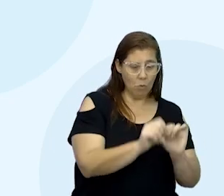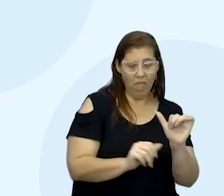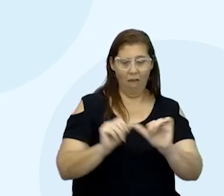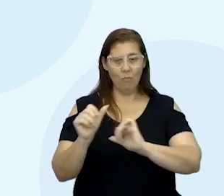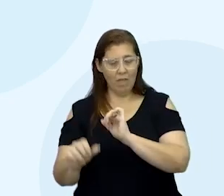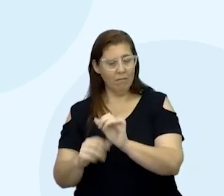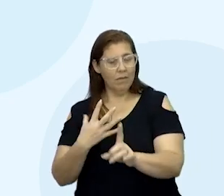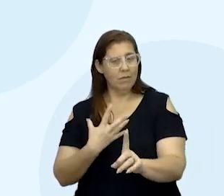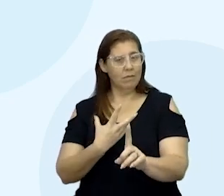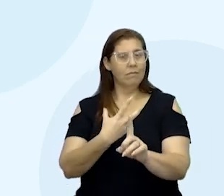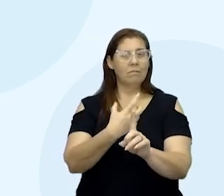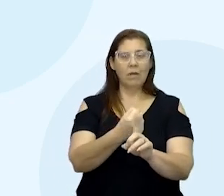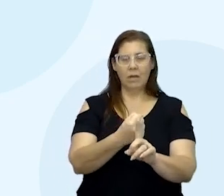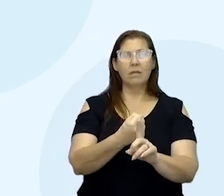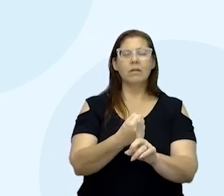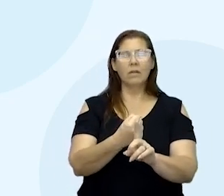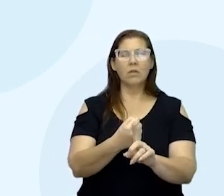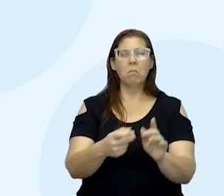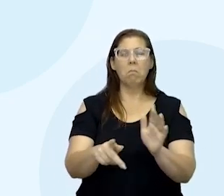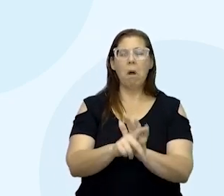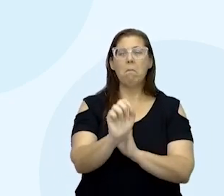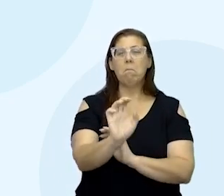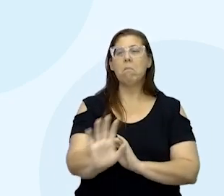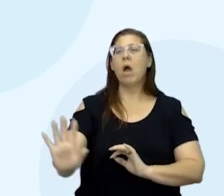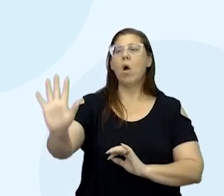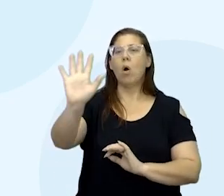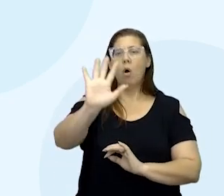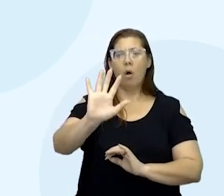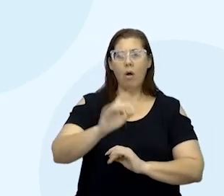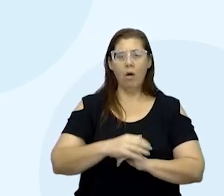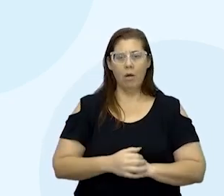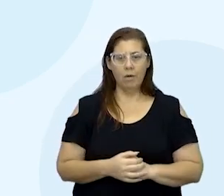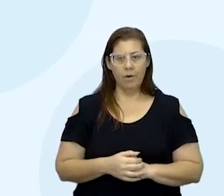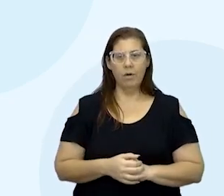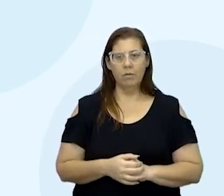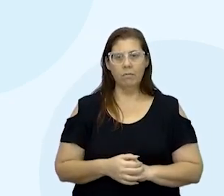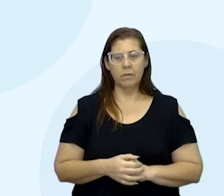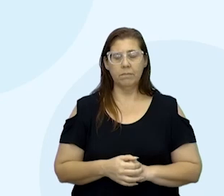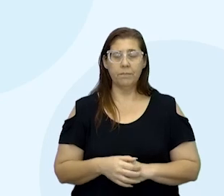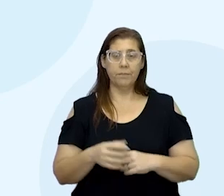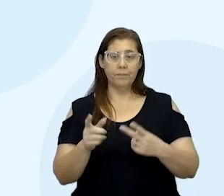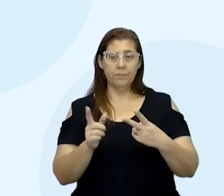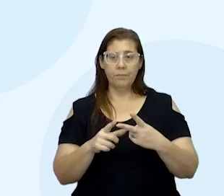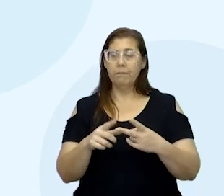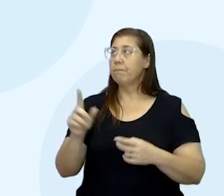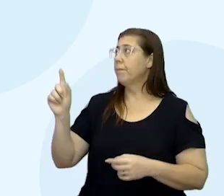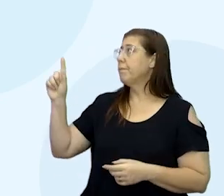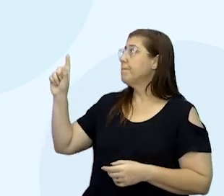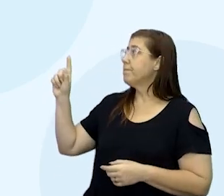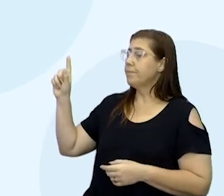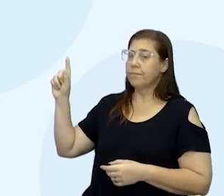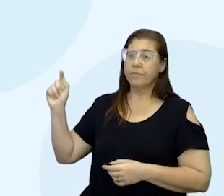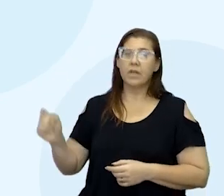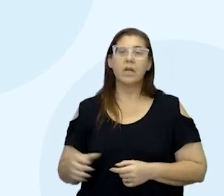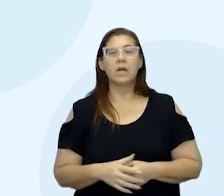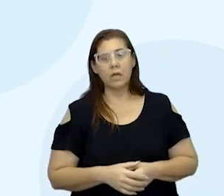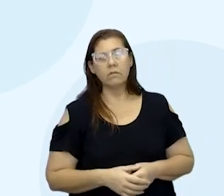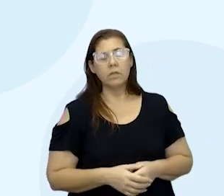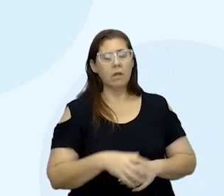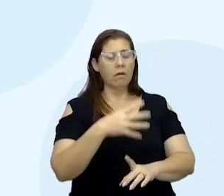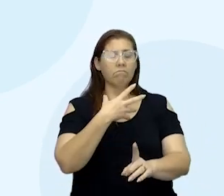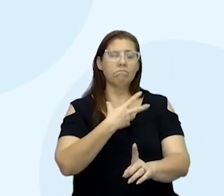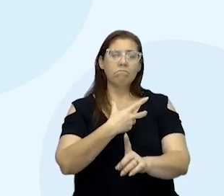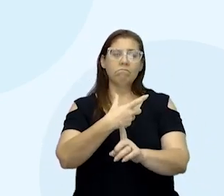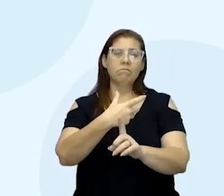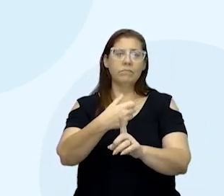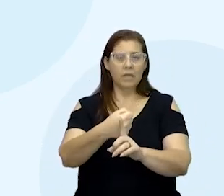se inspirando na Europa. Vamos ao próximo tópico. Então essa inspiração toda, né, essa